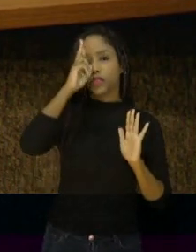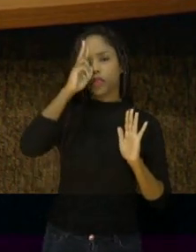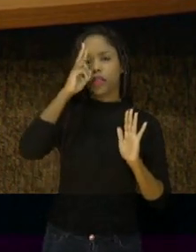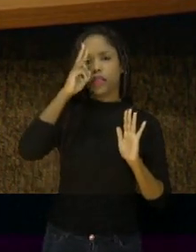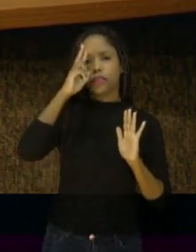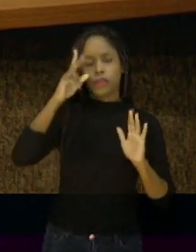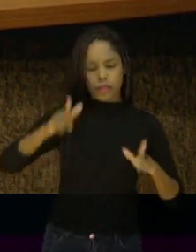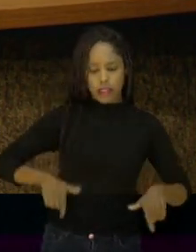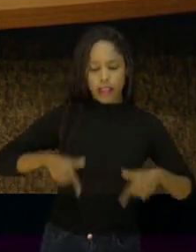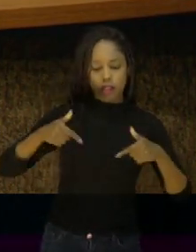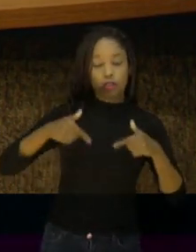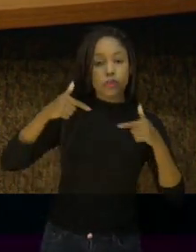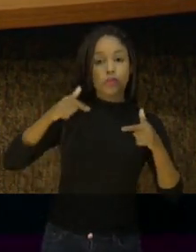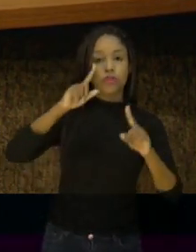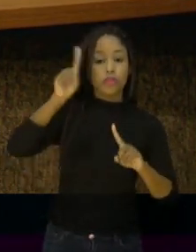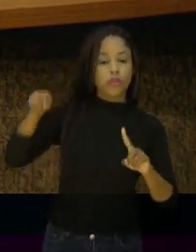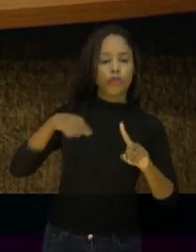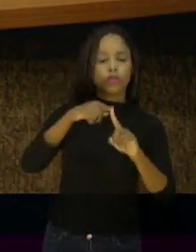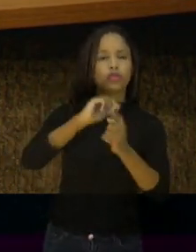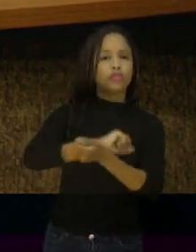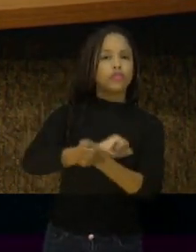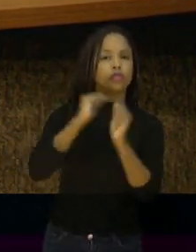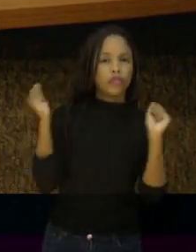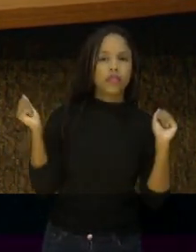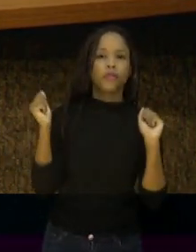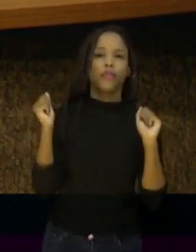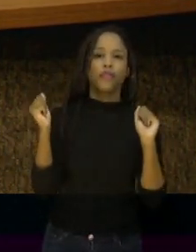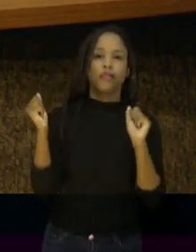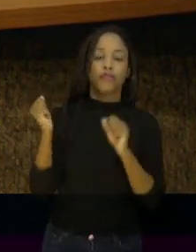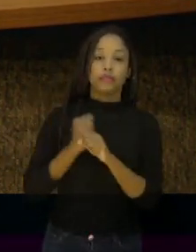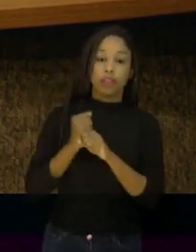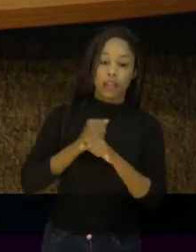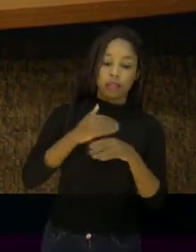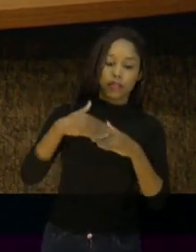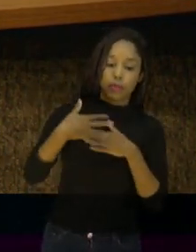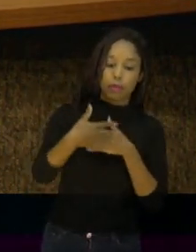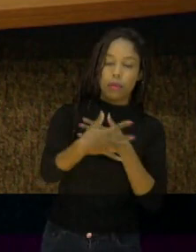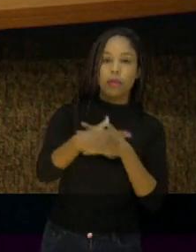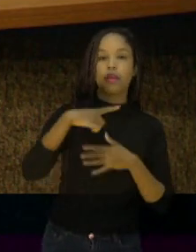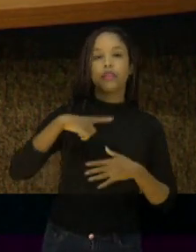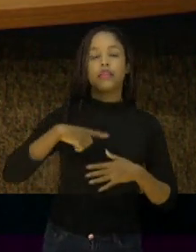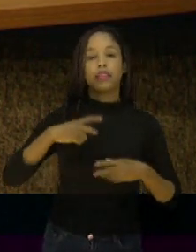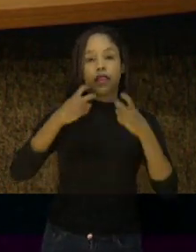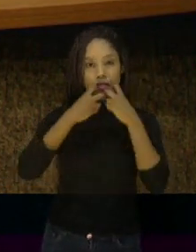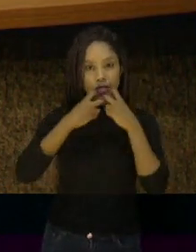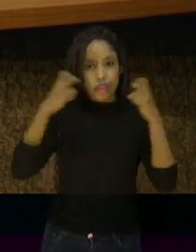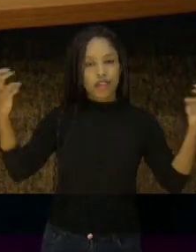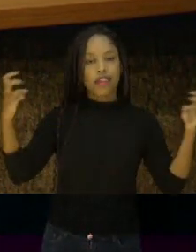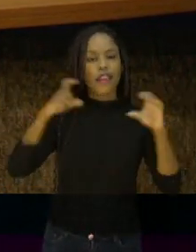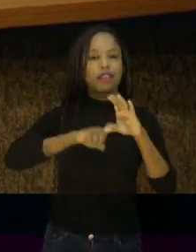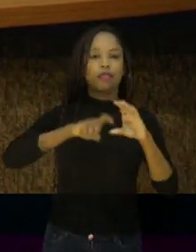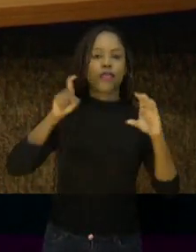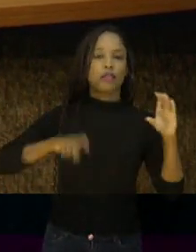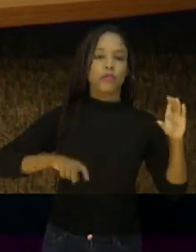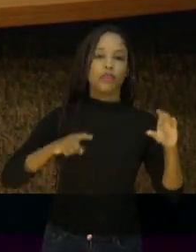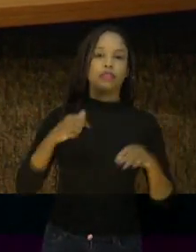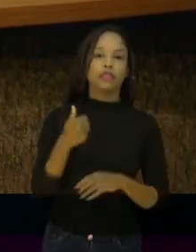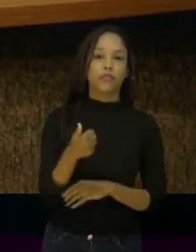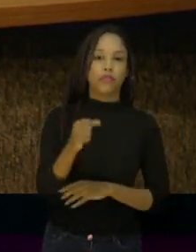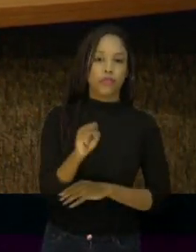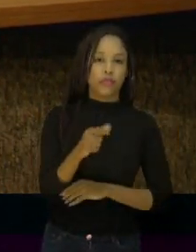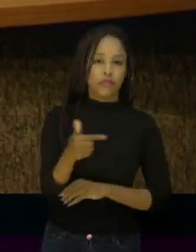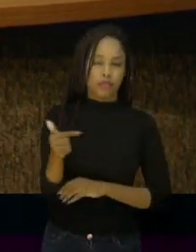lutas libertárias, que possibilitaram anos mais tarde o grito da independência de 1822, esse